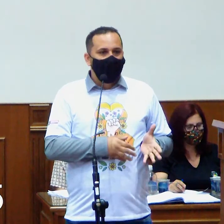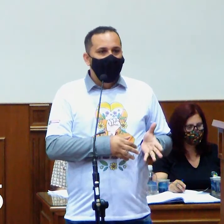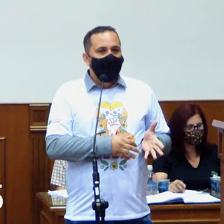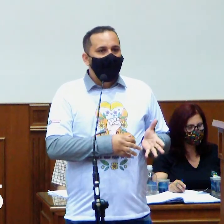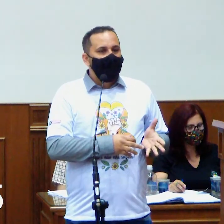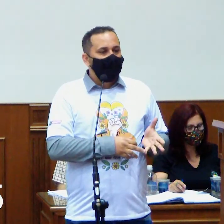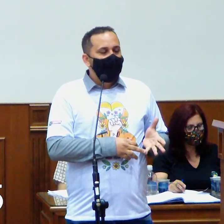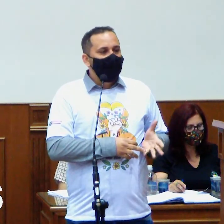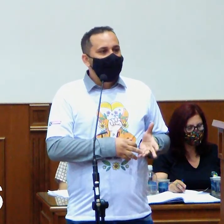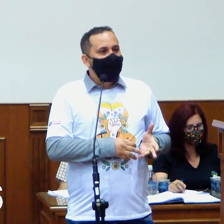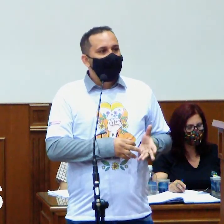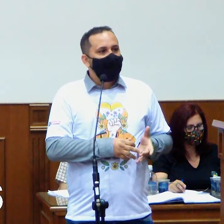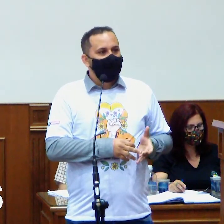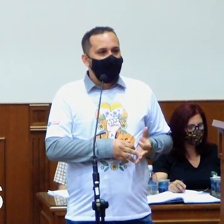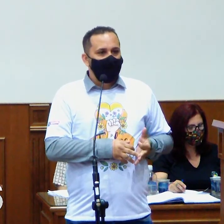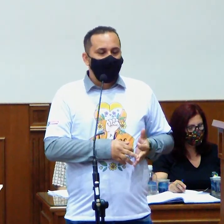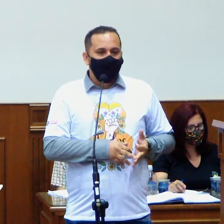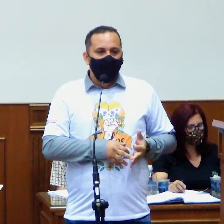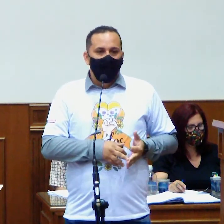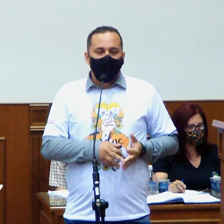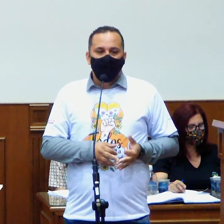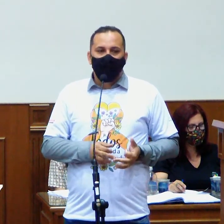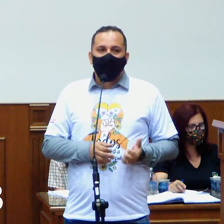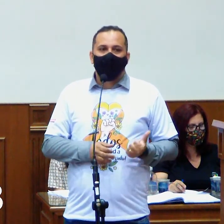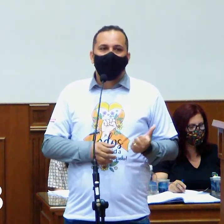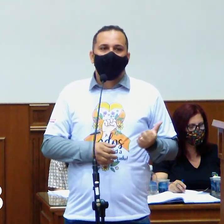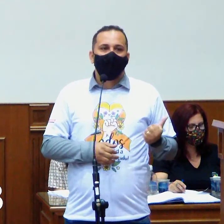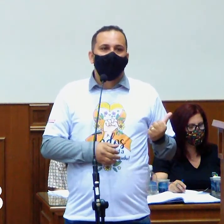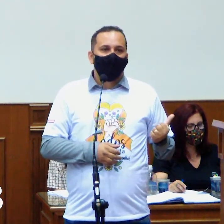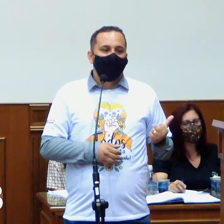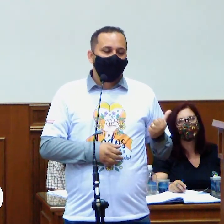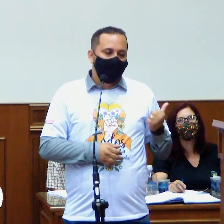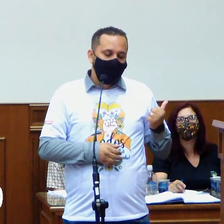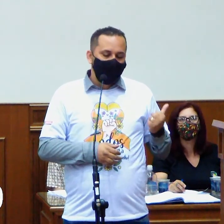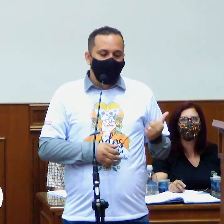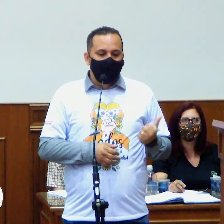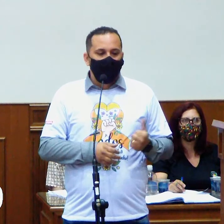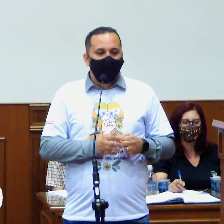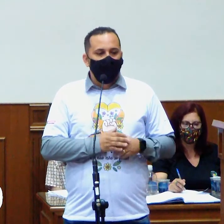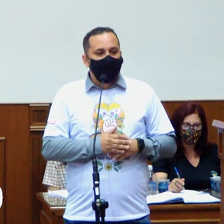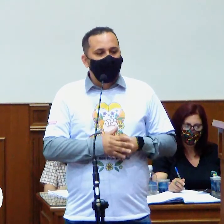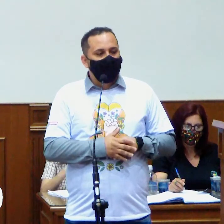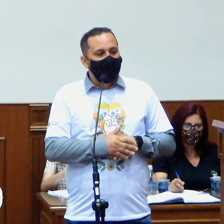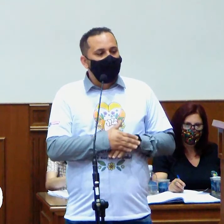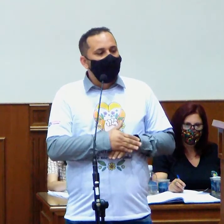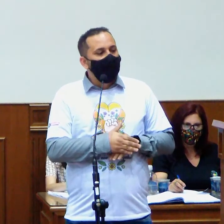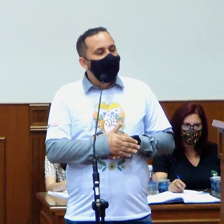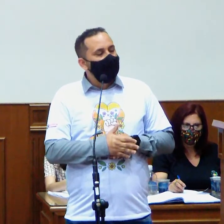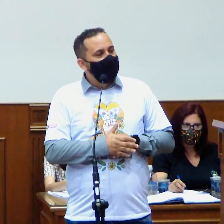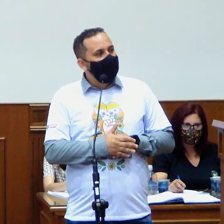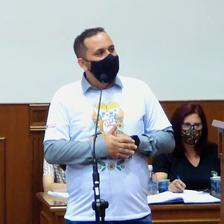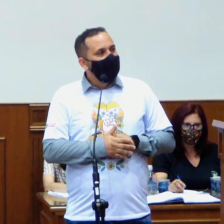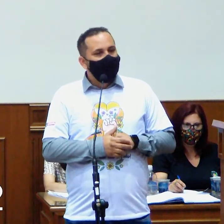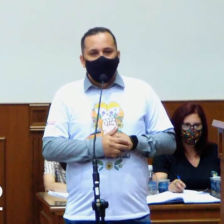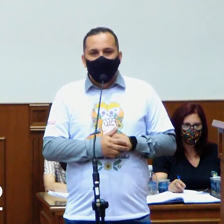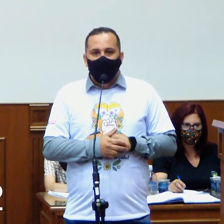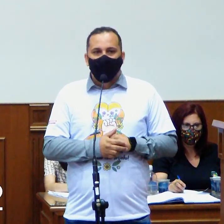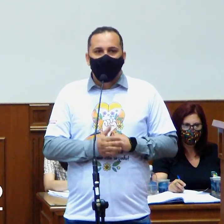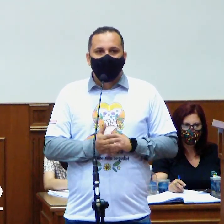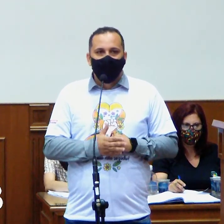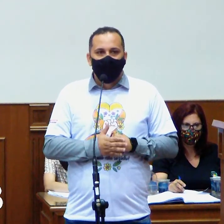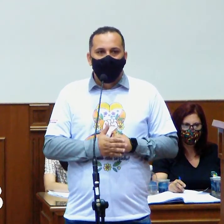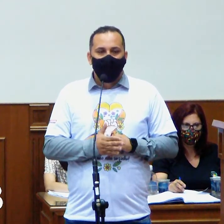agora para 15, 16, 17. O pessoal responsável pela vacinação, ela não pode